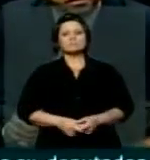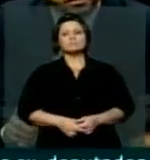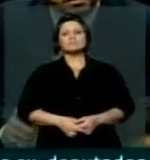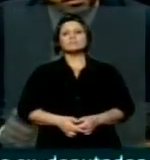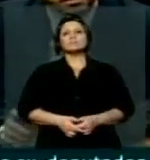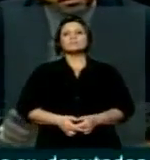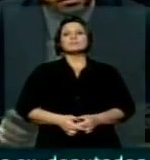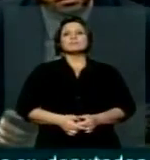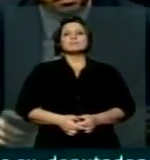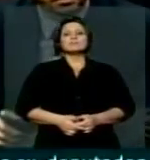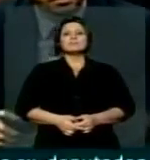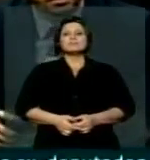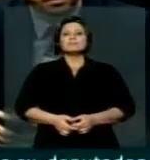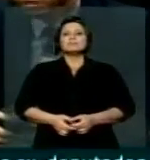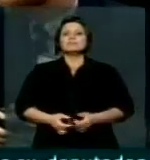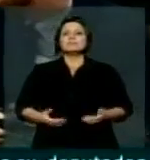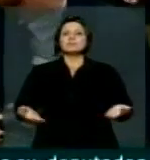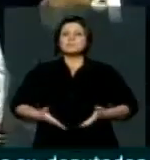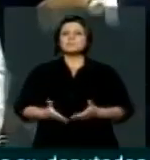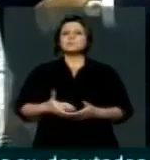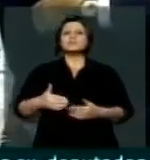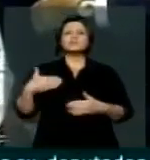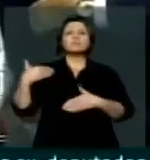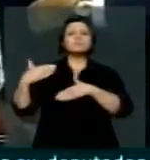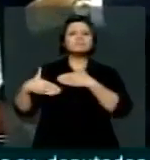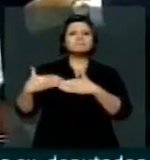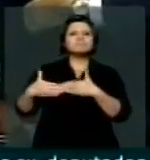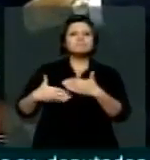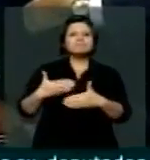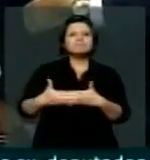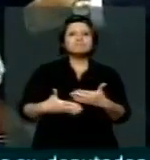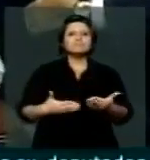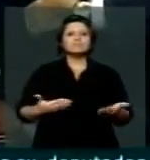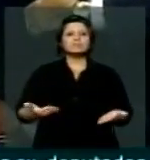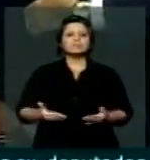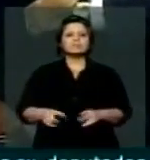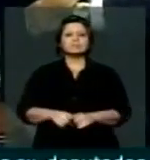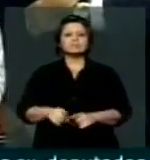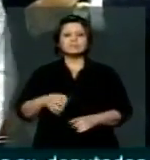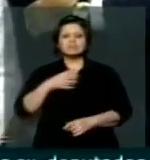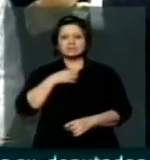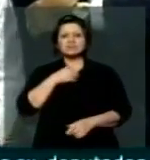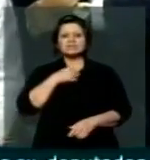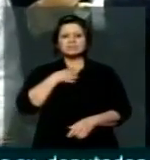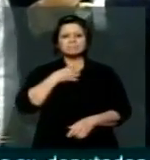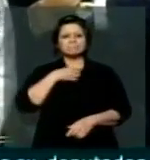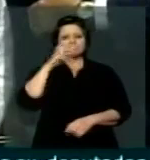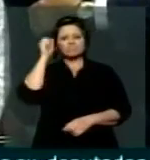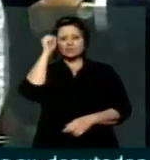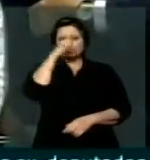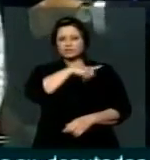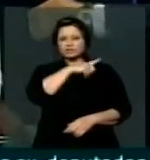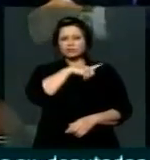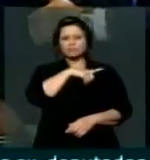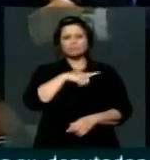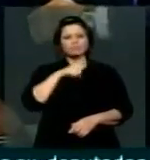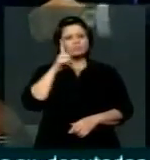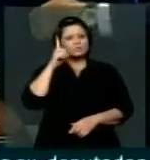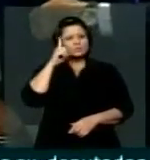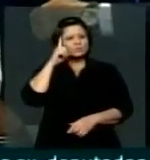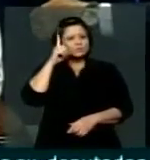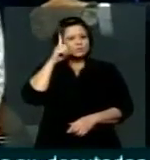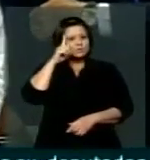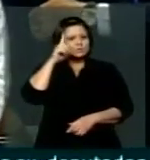Ainda hoje, passado esses dias todos, tem sido muito difícil, cada dia,